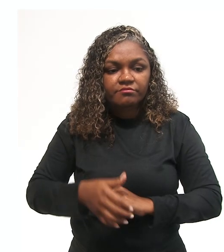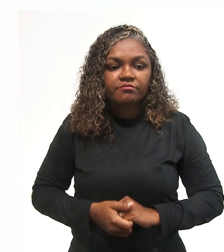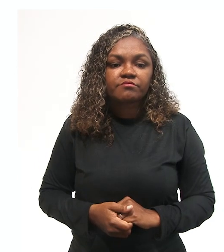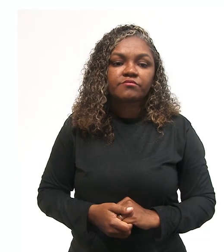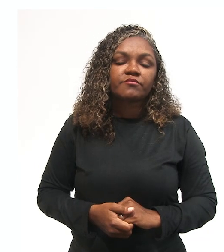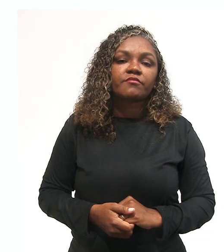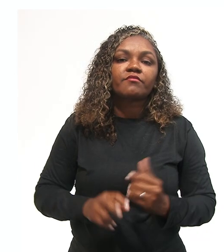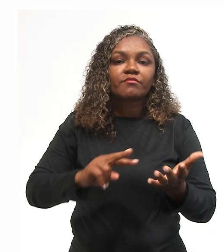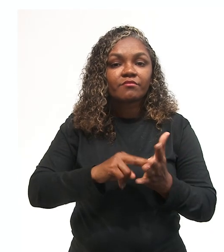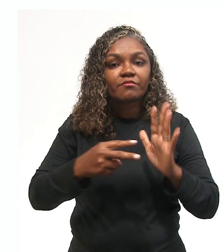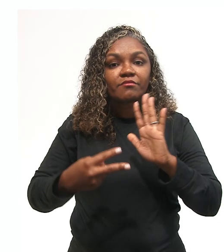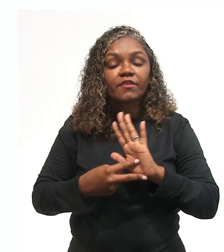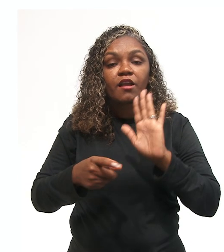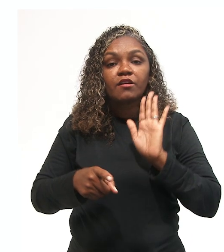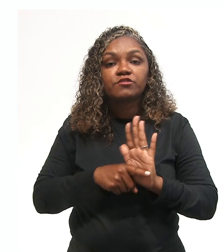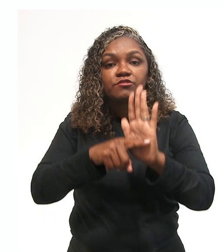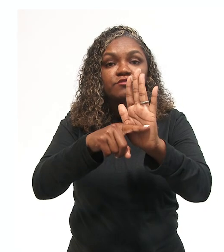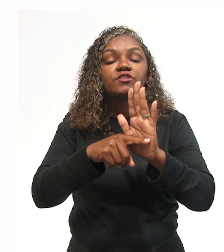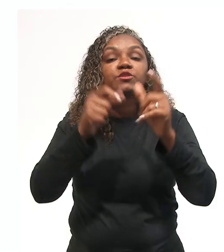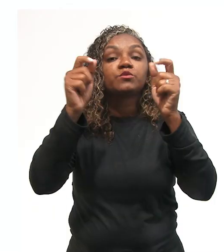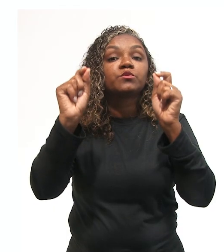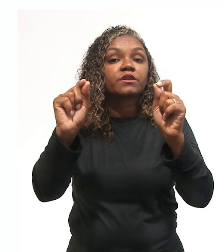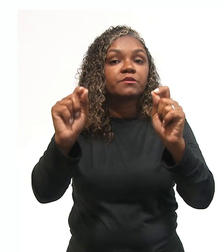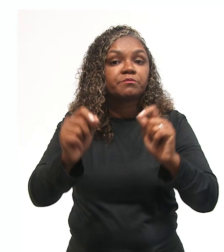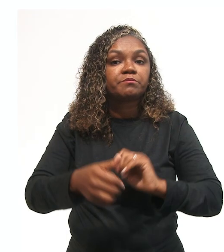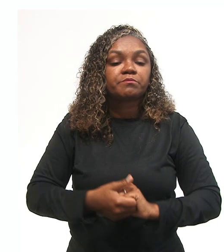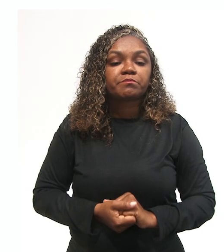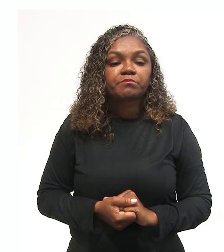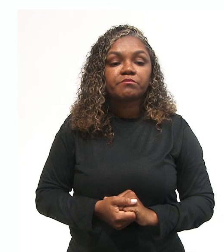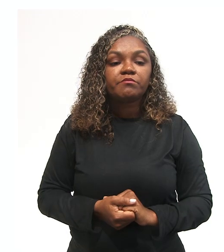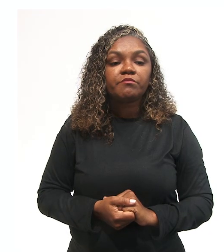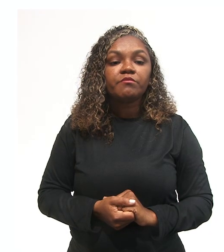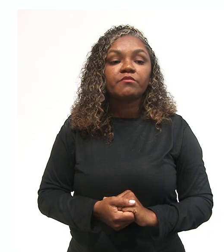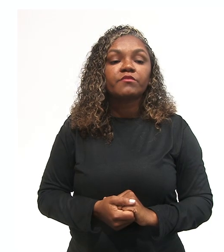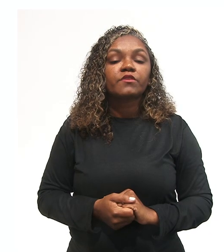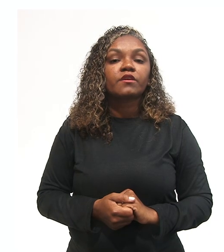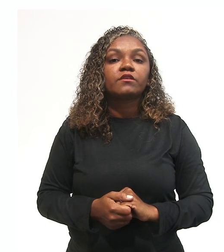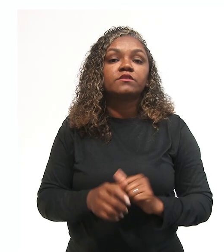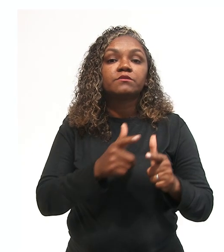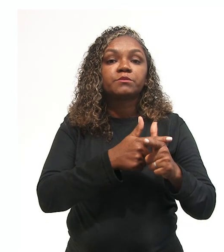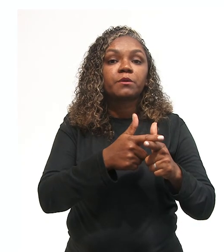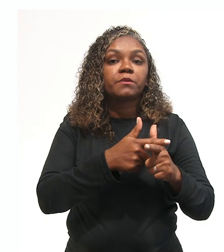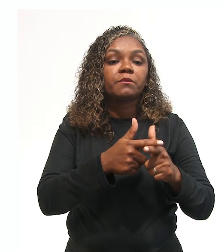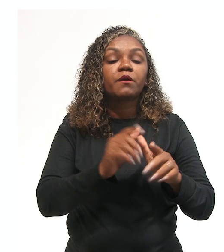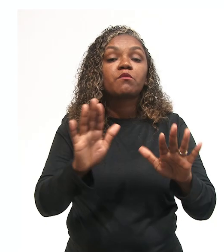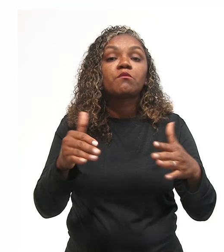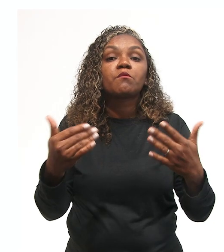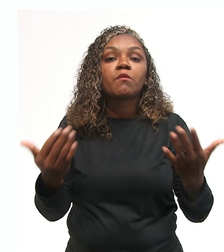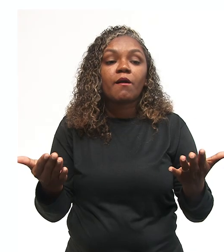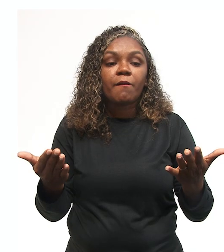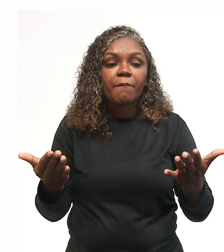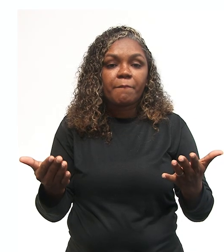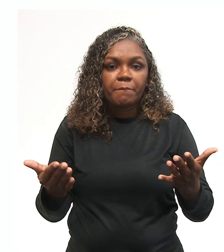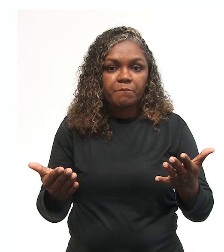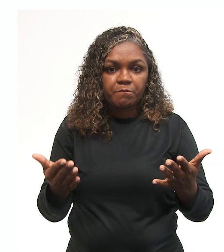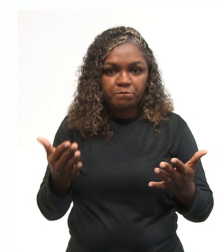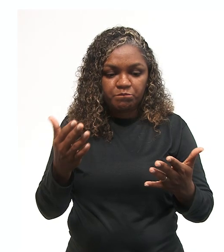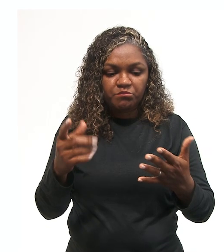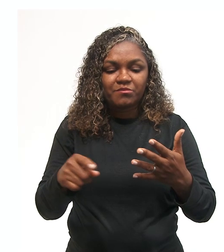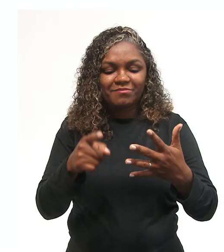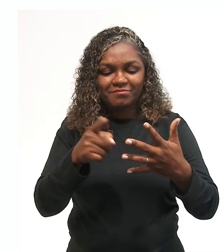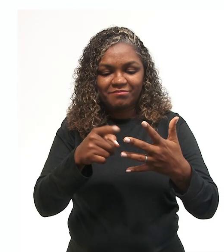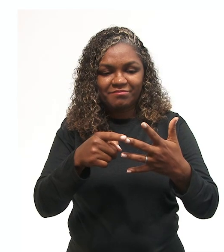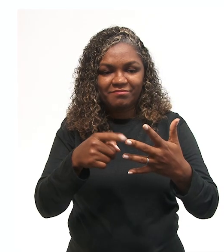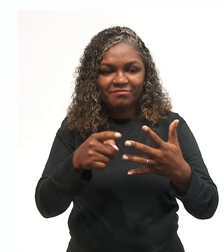Isso contribui para a gente também abordar o problema de pesquisa, que é o próximo item que a gente